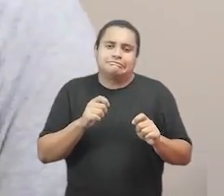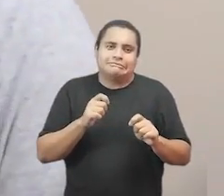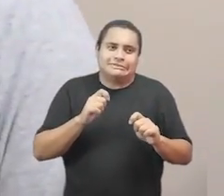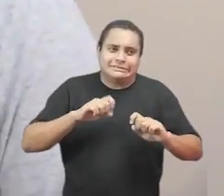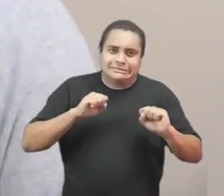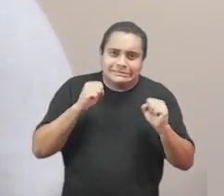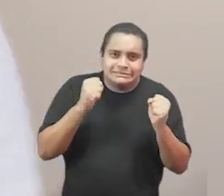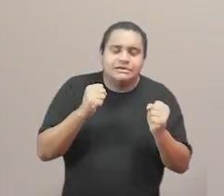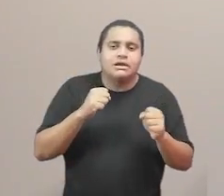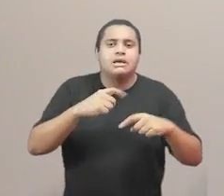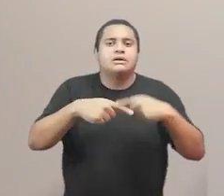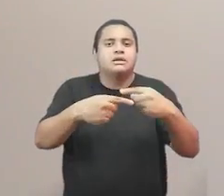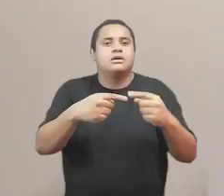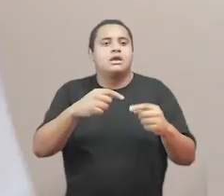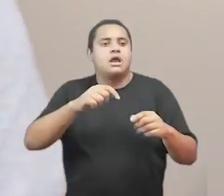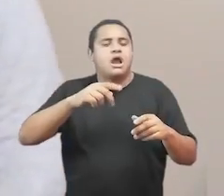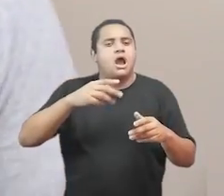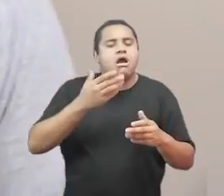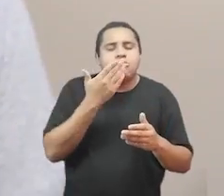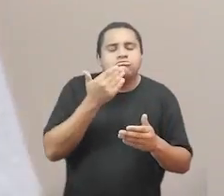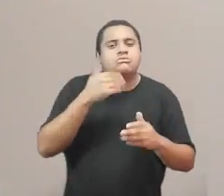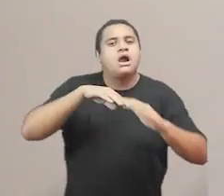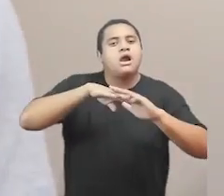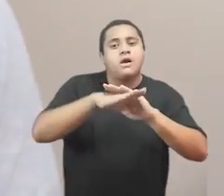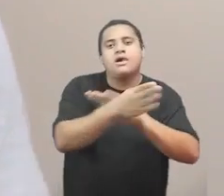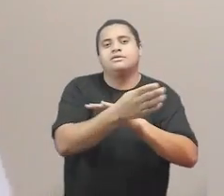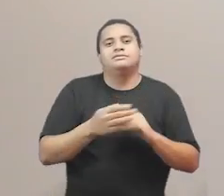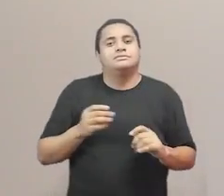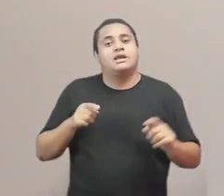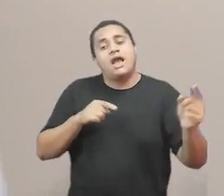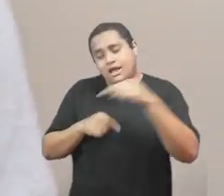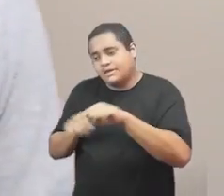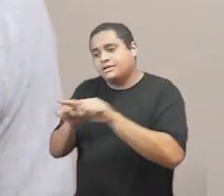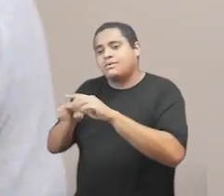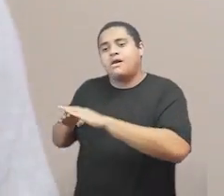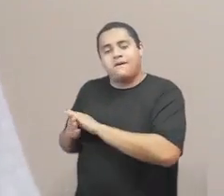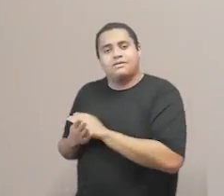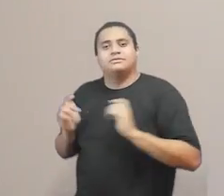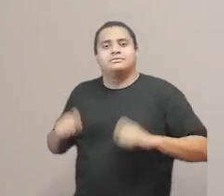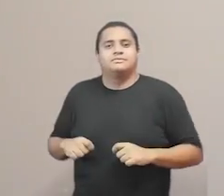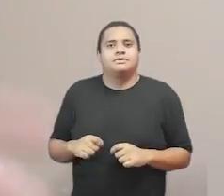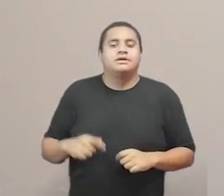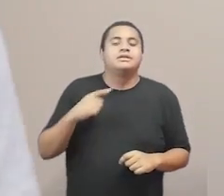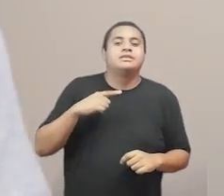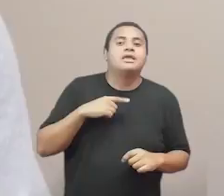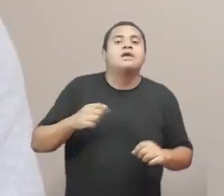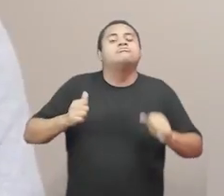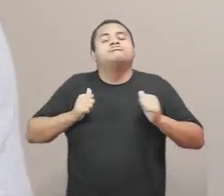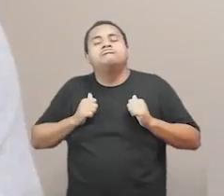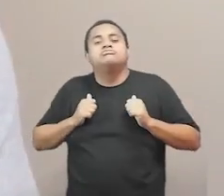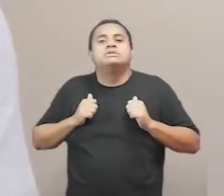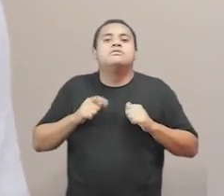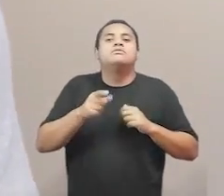mas dá pra esticar, e aquilo passa a virar confortável. Simples assim. Chega pra tu e pergunta assim, brother, tem a zona de conforto e a zona de desconforto, quer